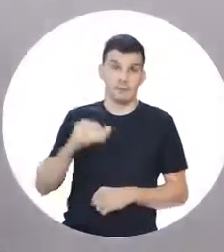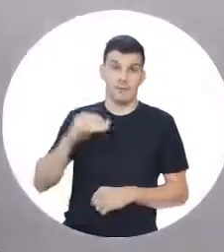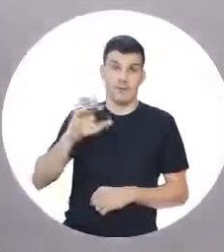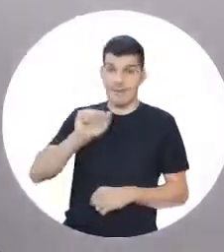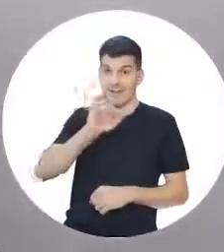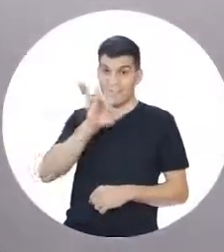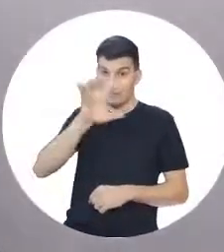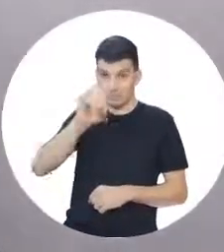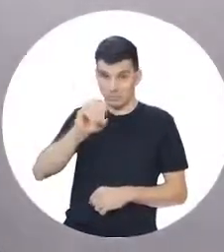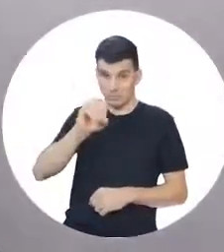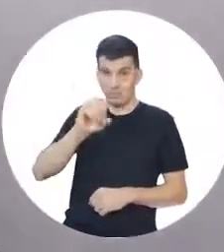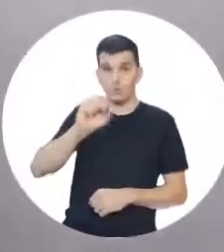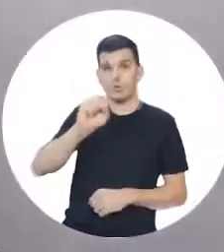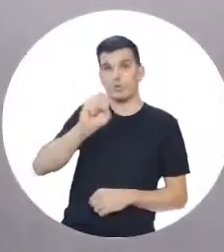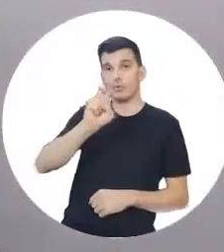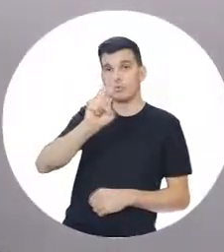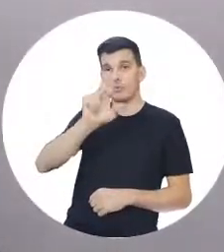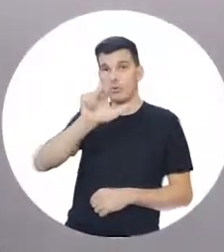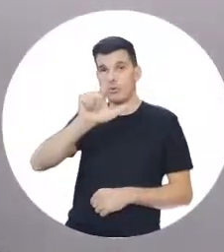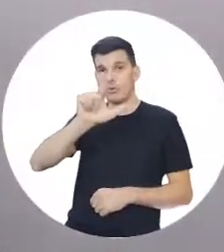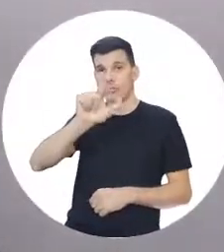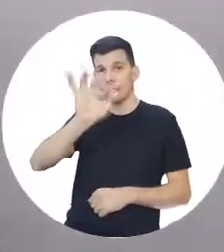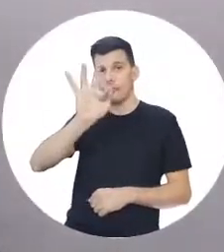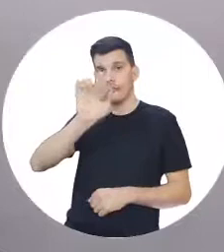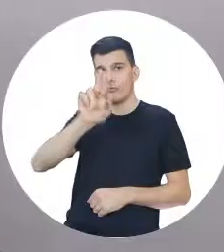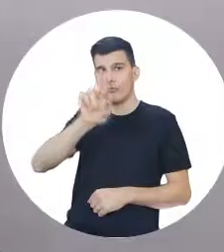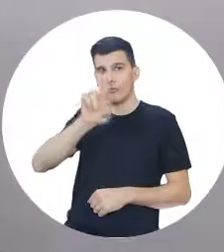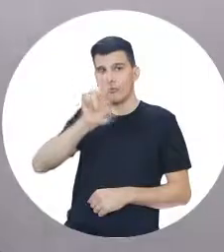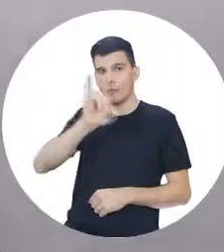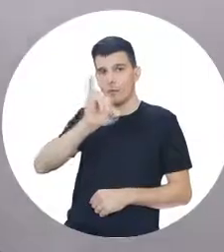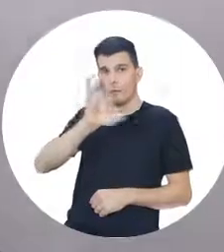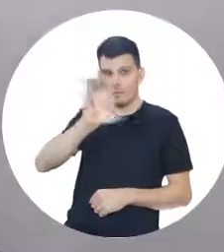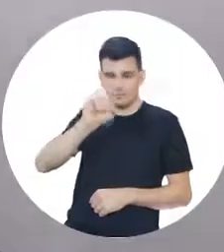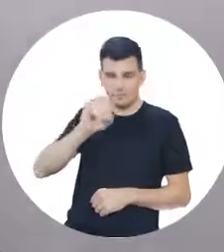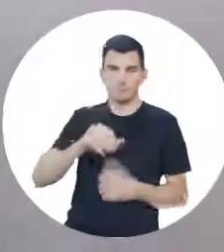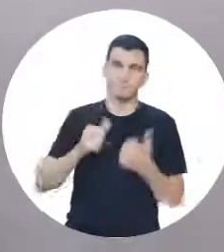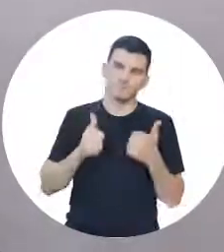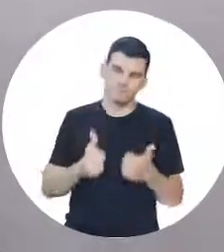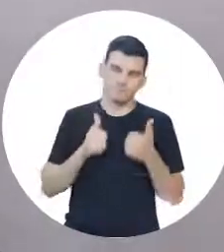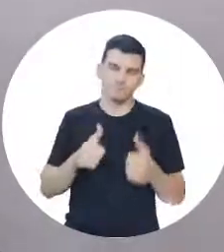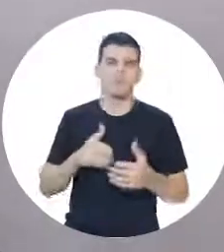Ácido sulfúrico. Ok?